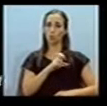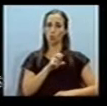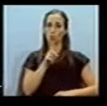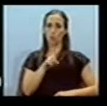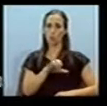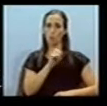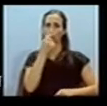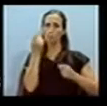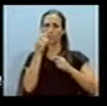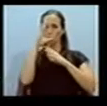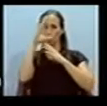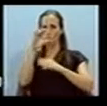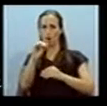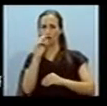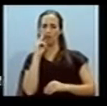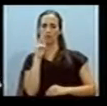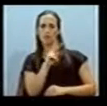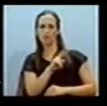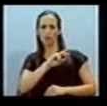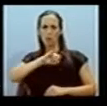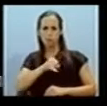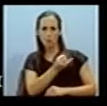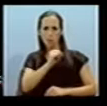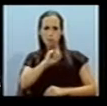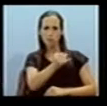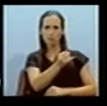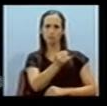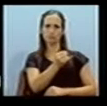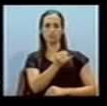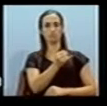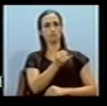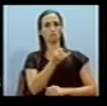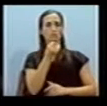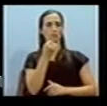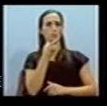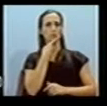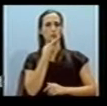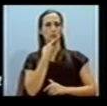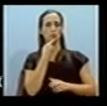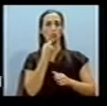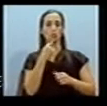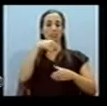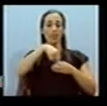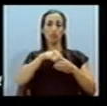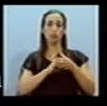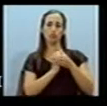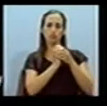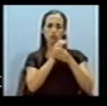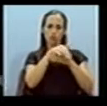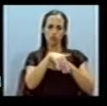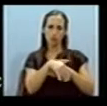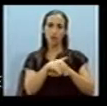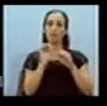ao olhar para aquelas crateras, eles chegaram à conclusão de que a atividade vulcânica de Mercúrio terminou